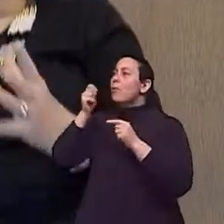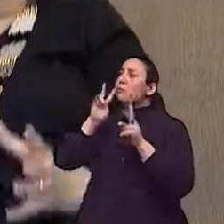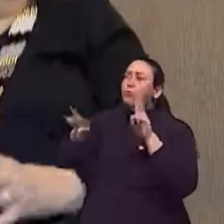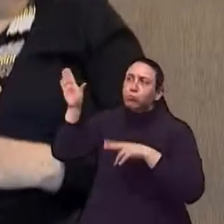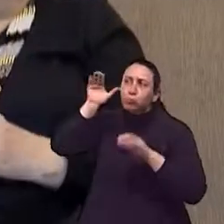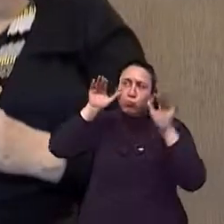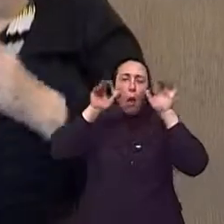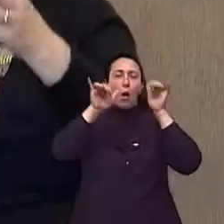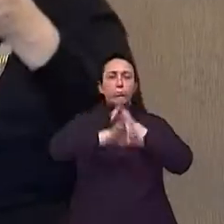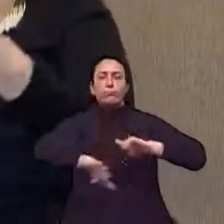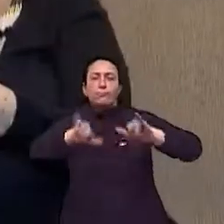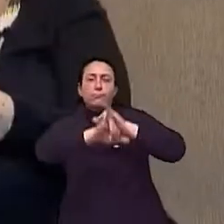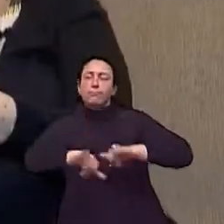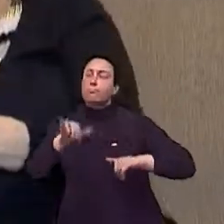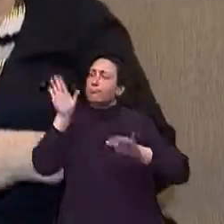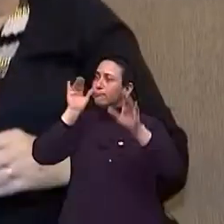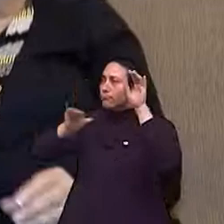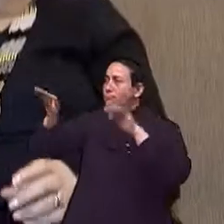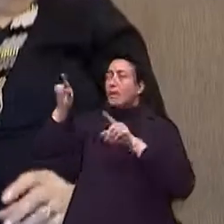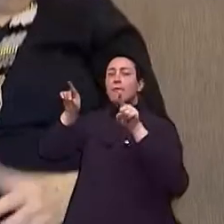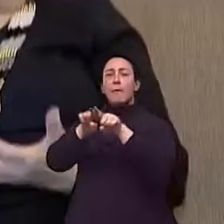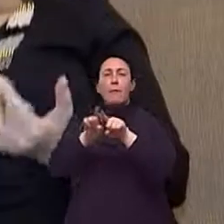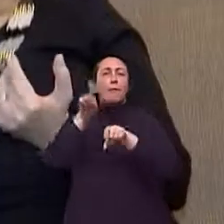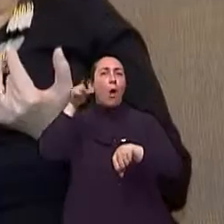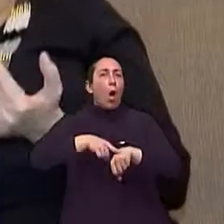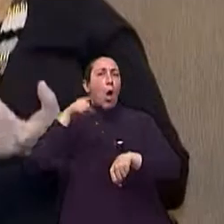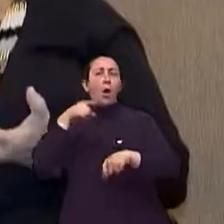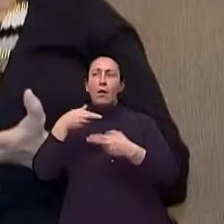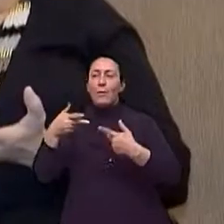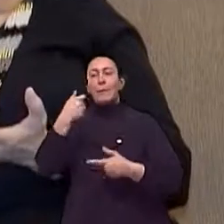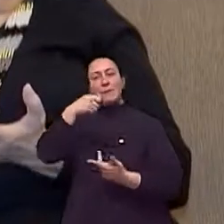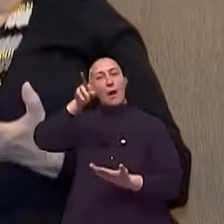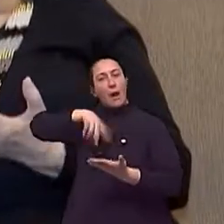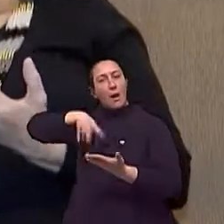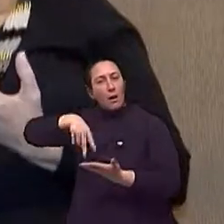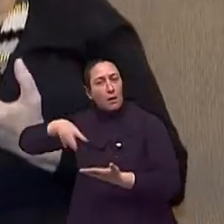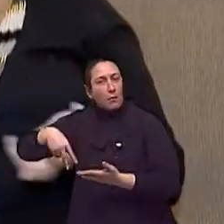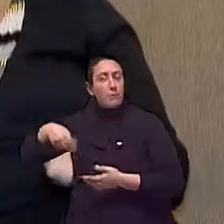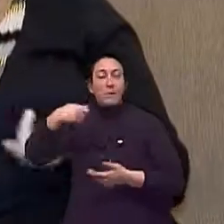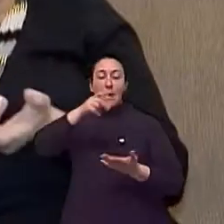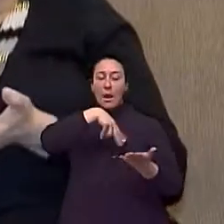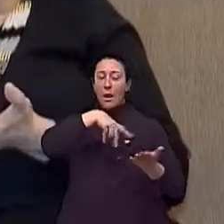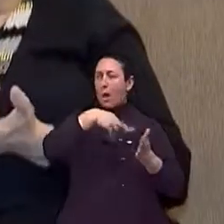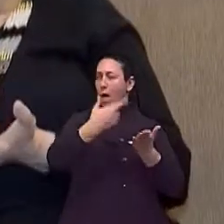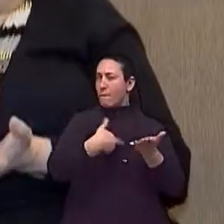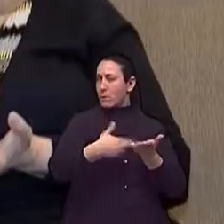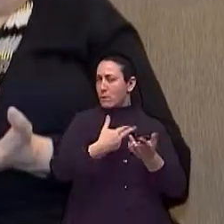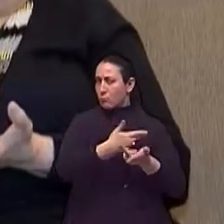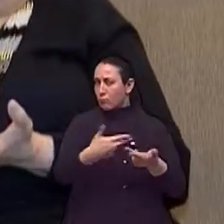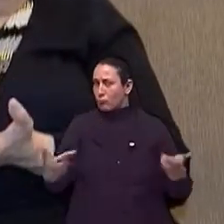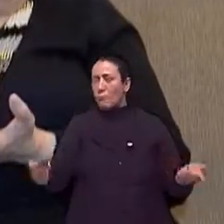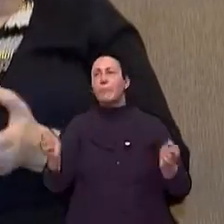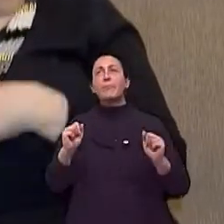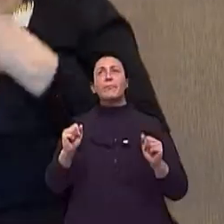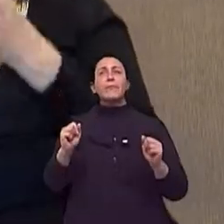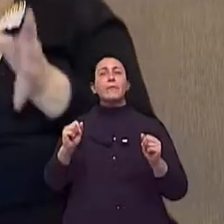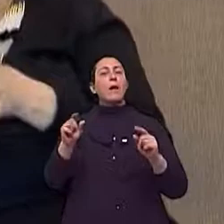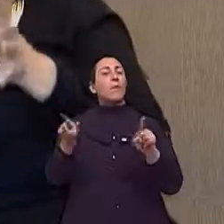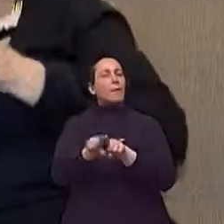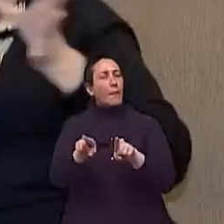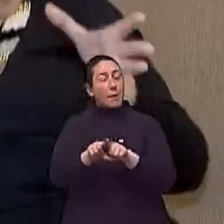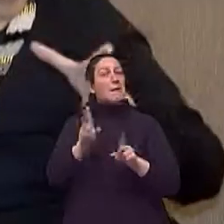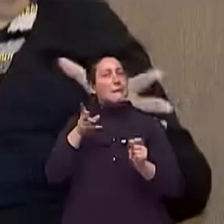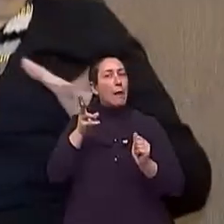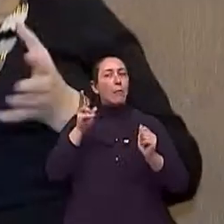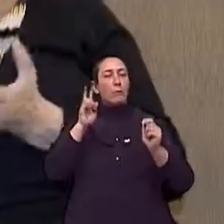coisas que estão acontecendo na hora tu tem que est lendo tu tem que ler várias revistas tu tem que ler para estar